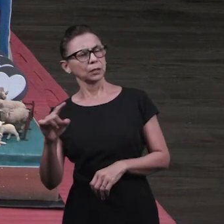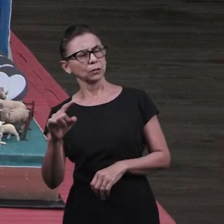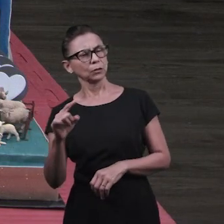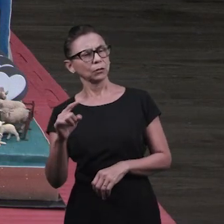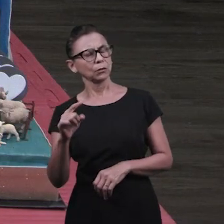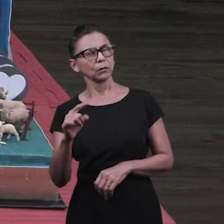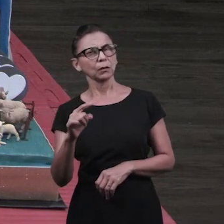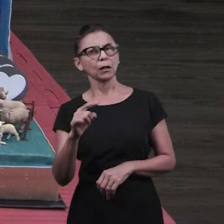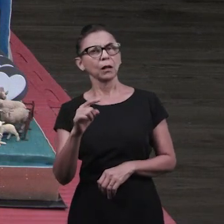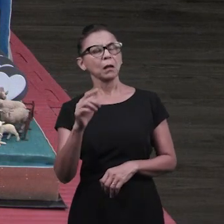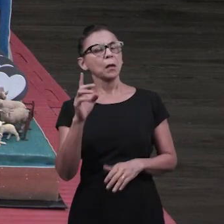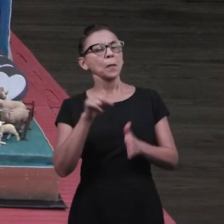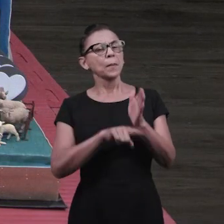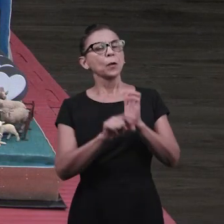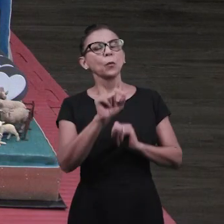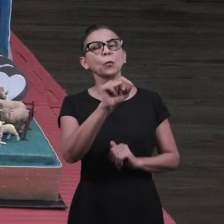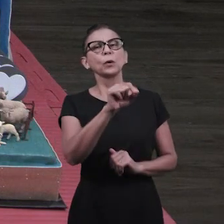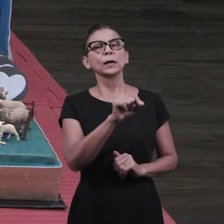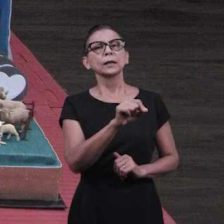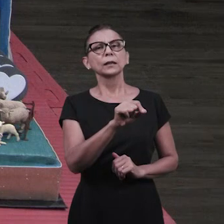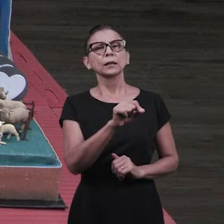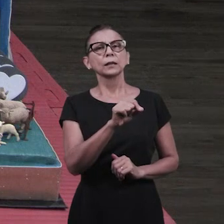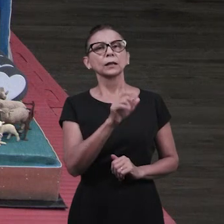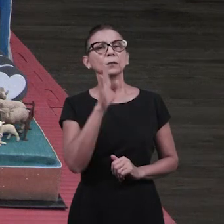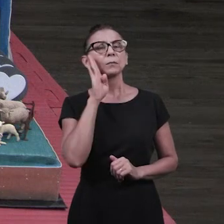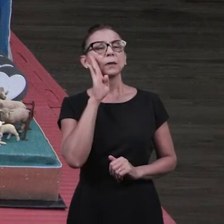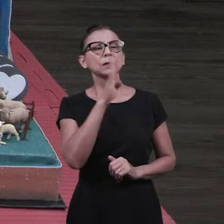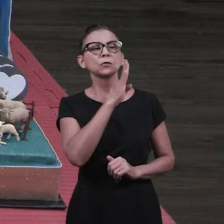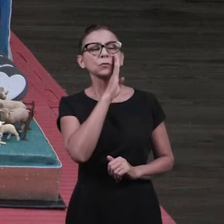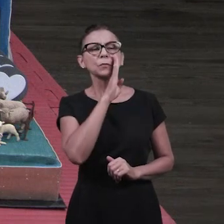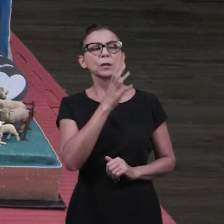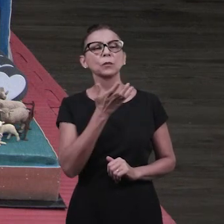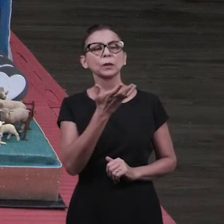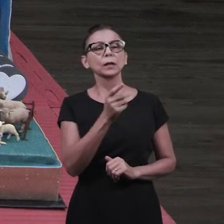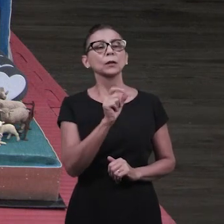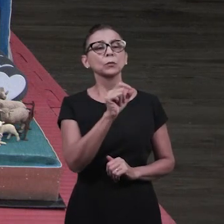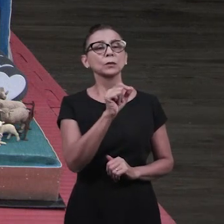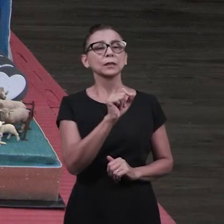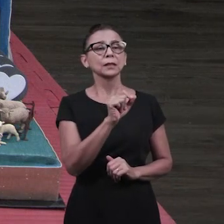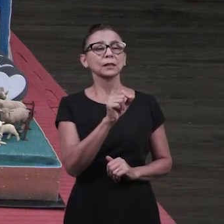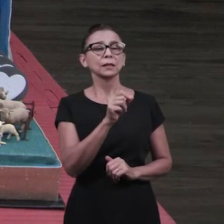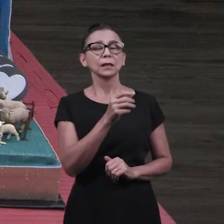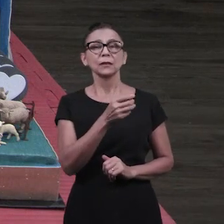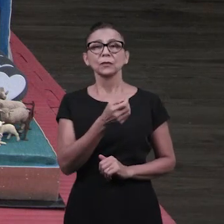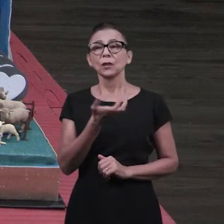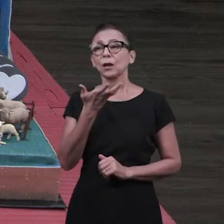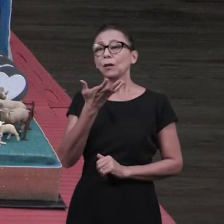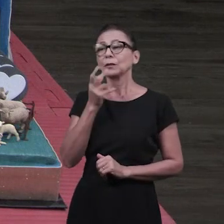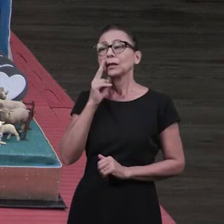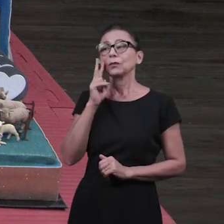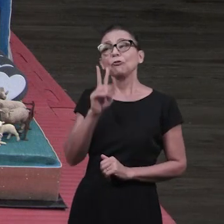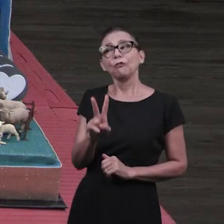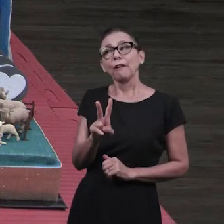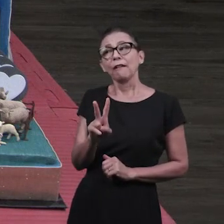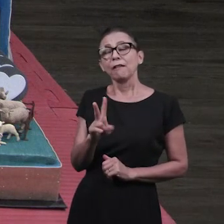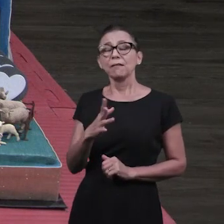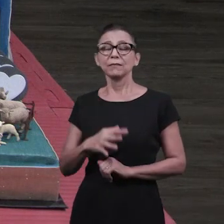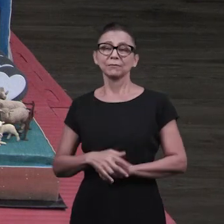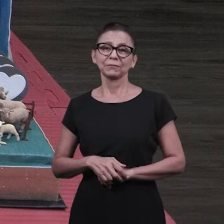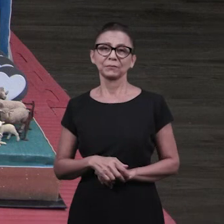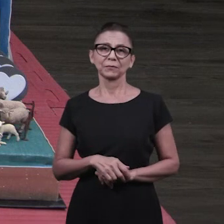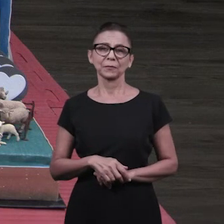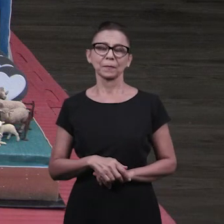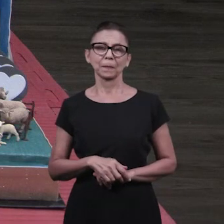queria. E Bartimeu disse: Que eu veja, eu quero ver. Então Jesus falou: